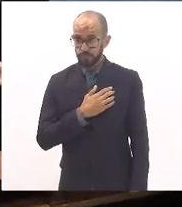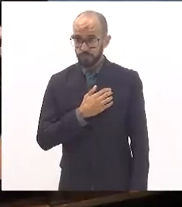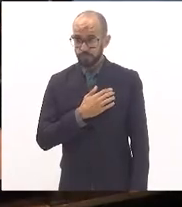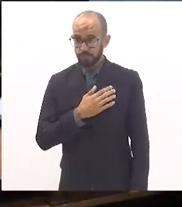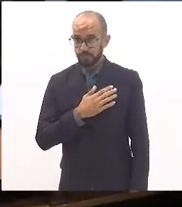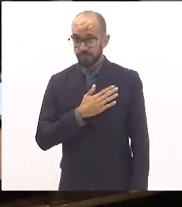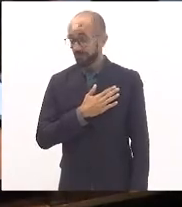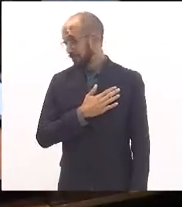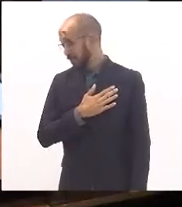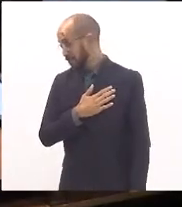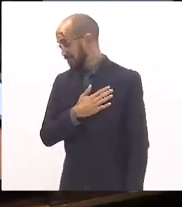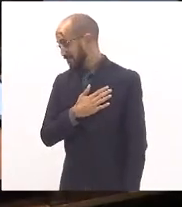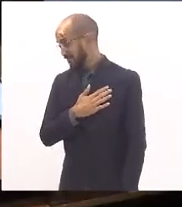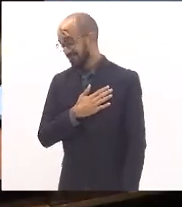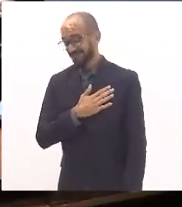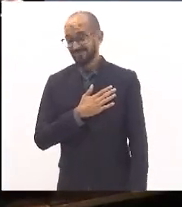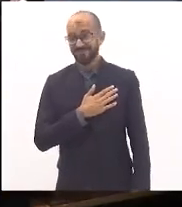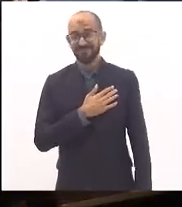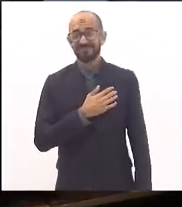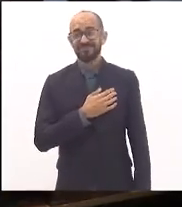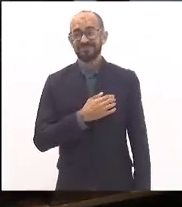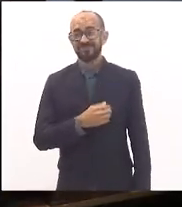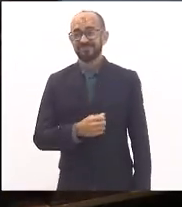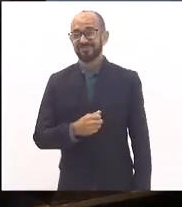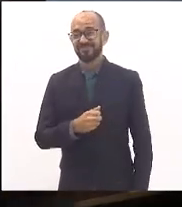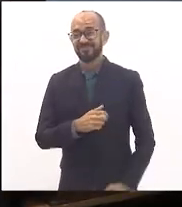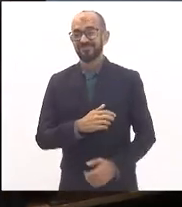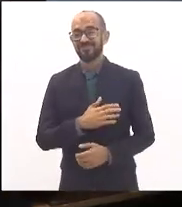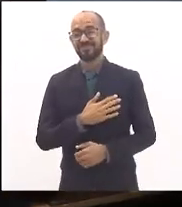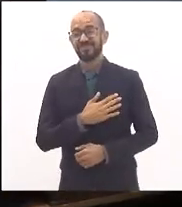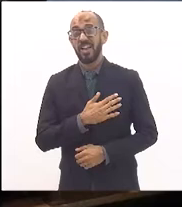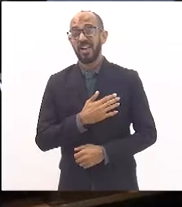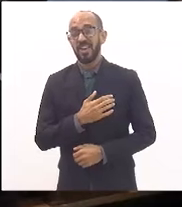E aí E aí